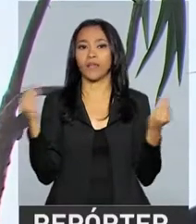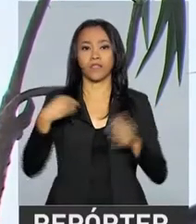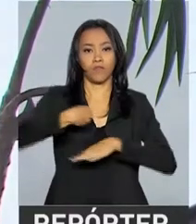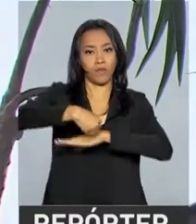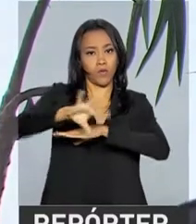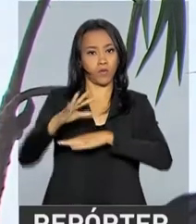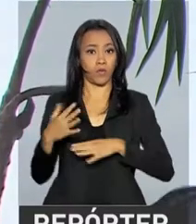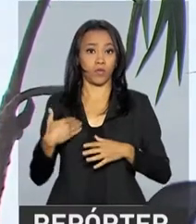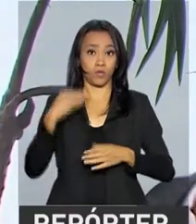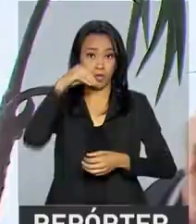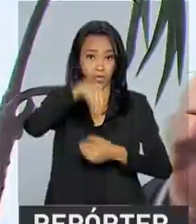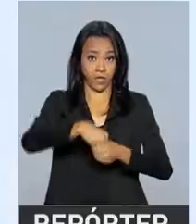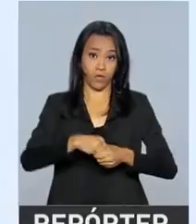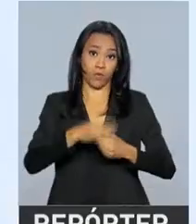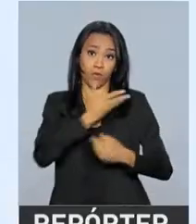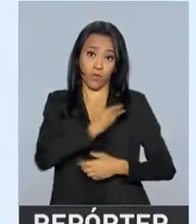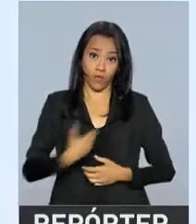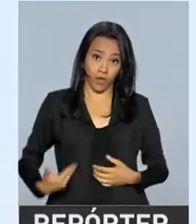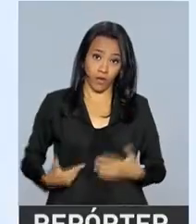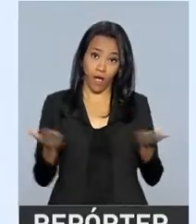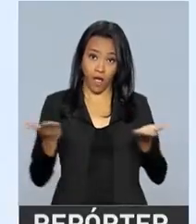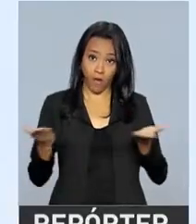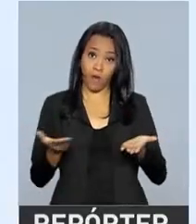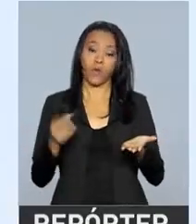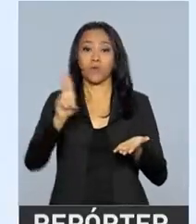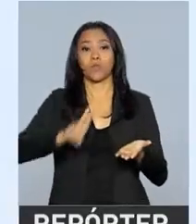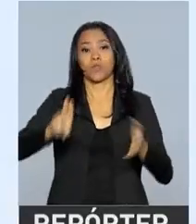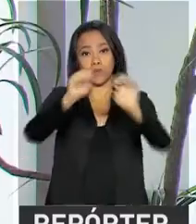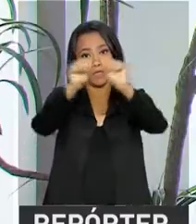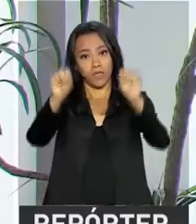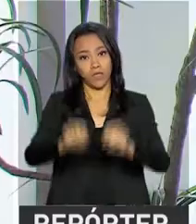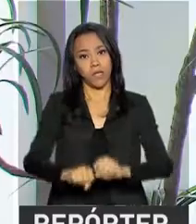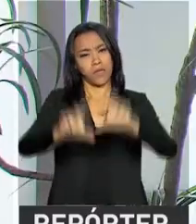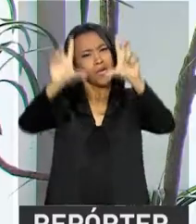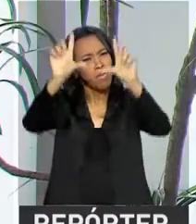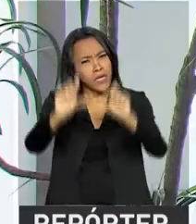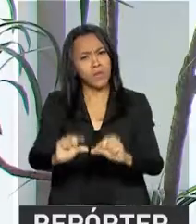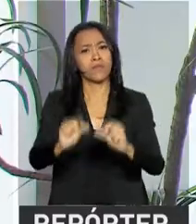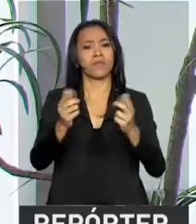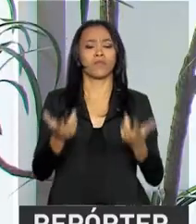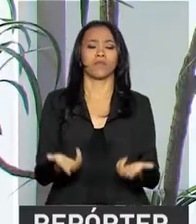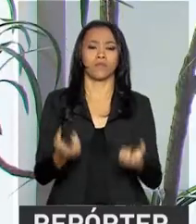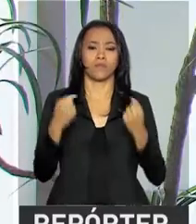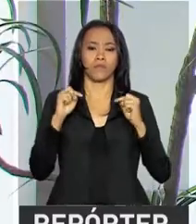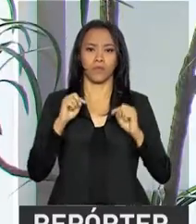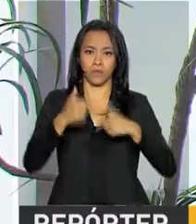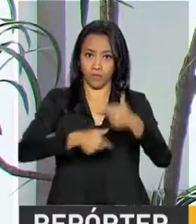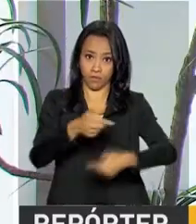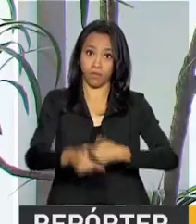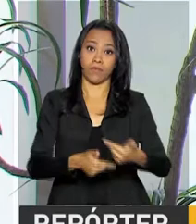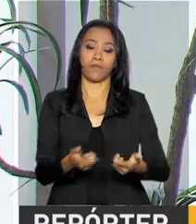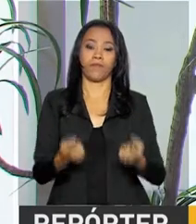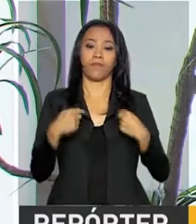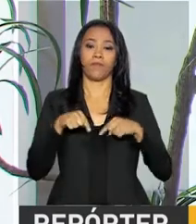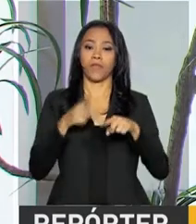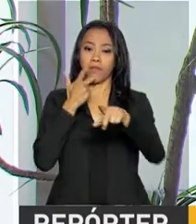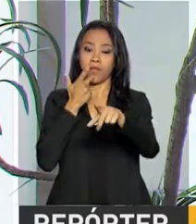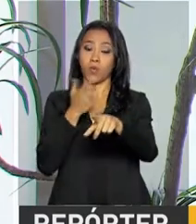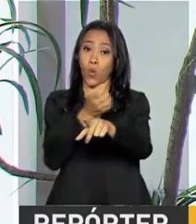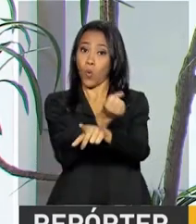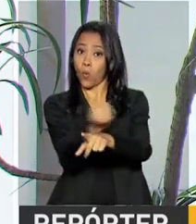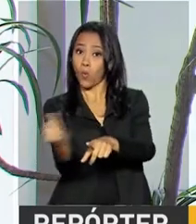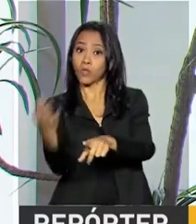com a implantação do e social esse processo foi simplificado como simples recolhe oito tributos de uma vez só